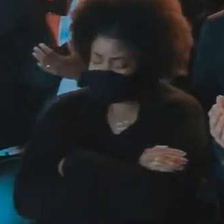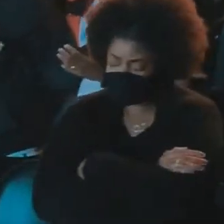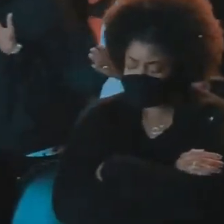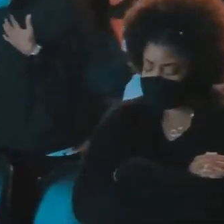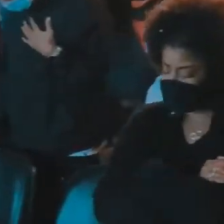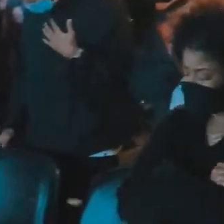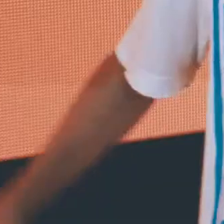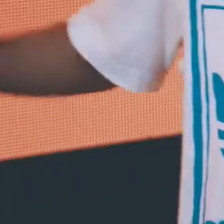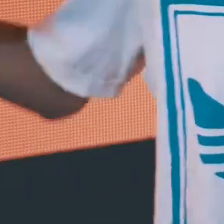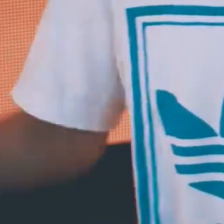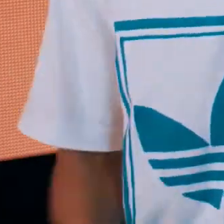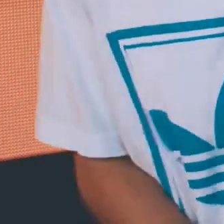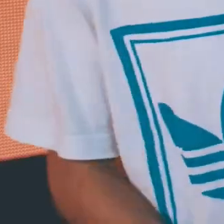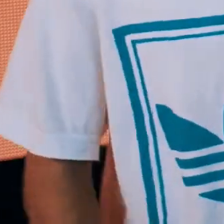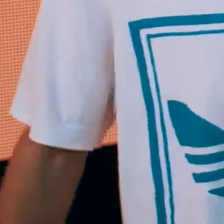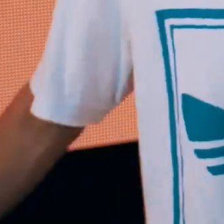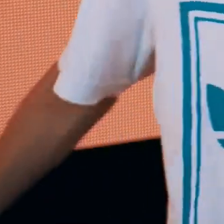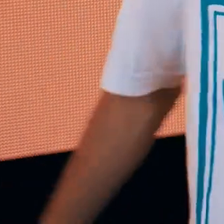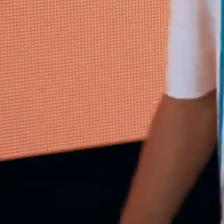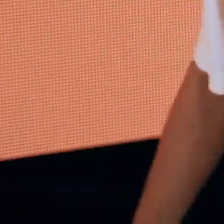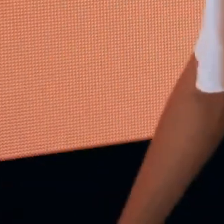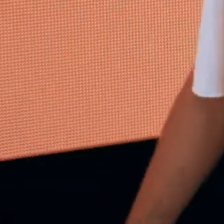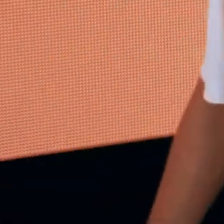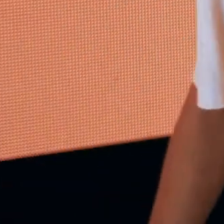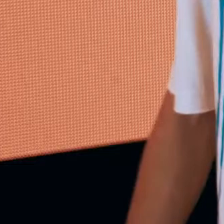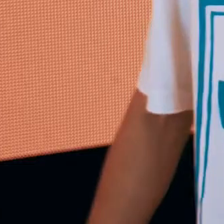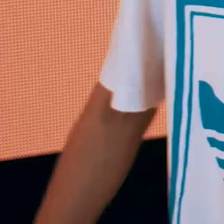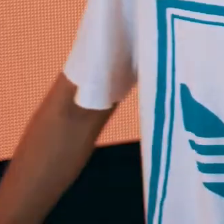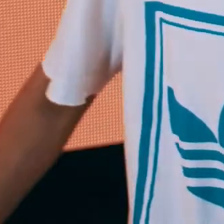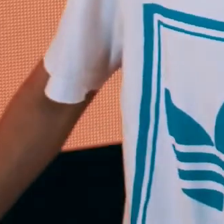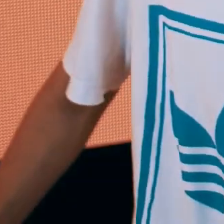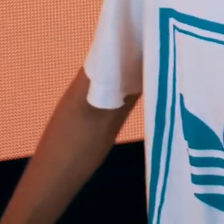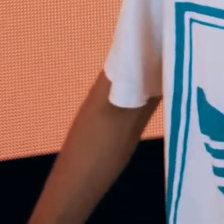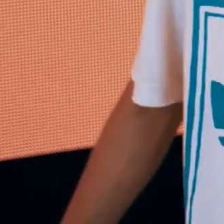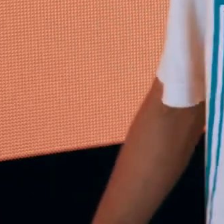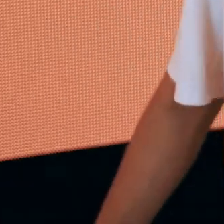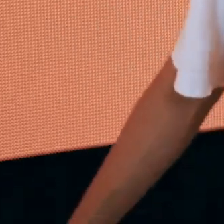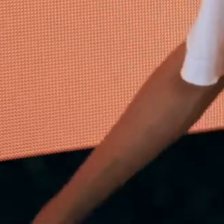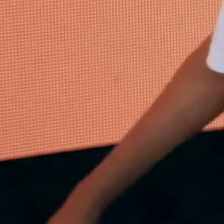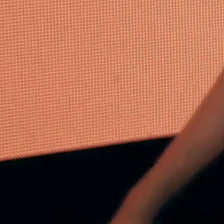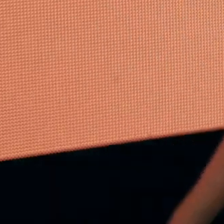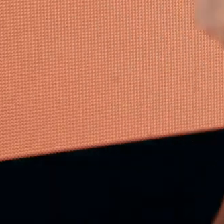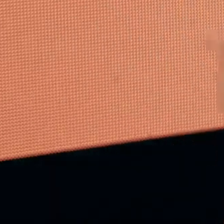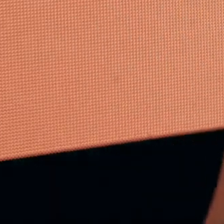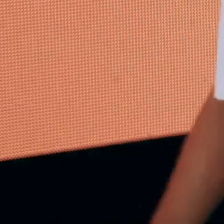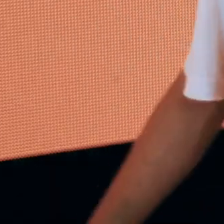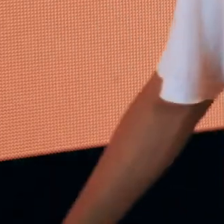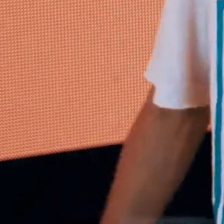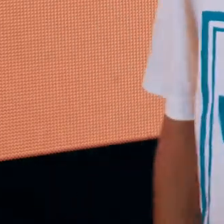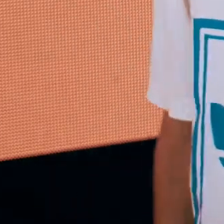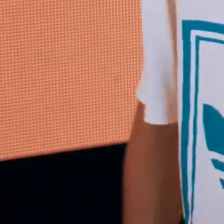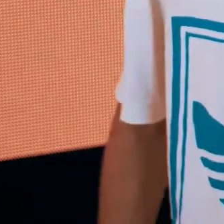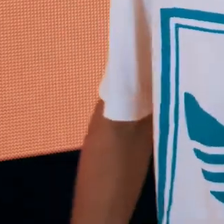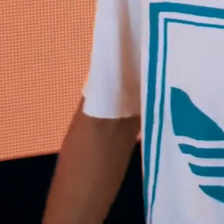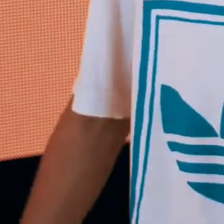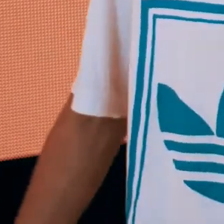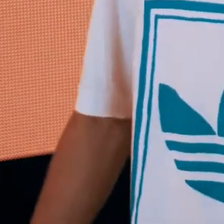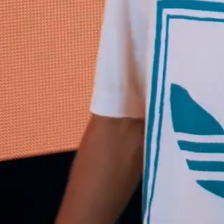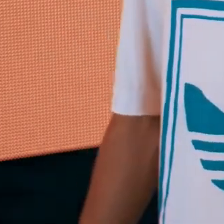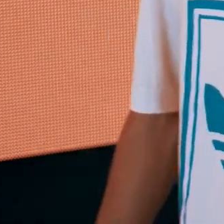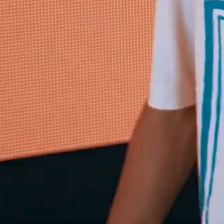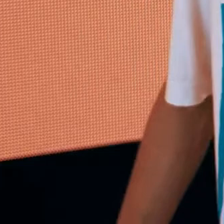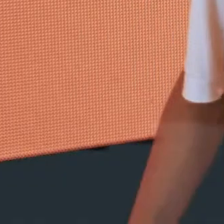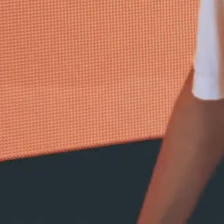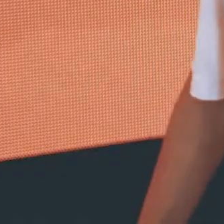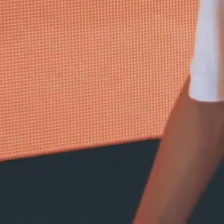tempo auxiliar. E seguindo a nossa programação, toda sexta-feira nós temos a nossa reunião de galeras lá no Templo Auxiliar, às 7 horas. Você quer fazer